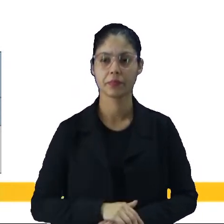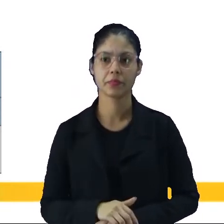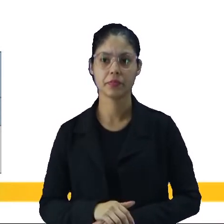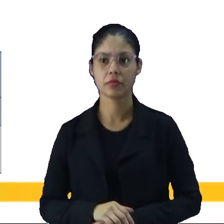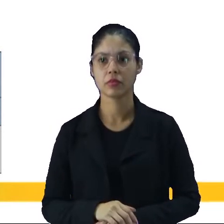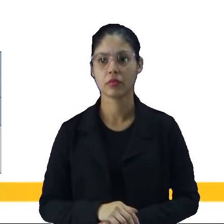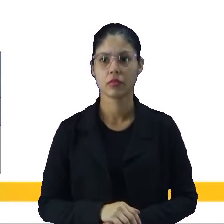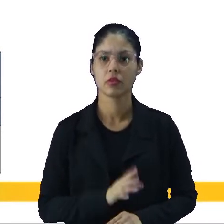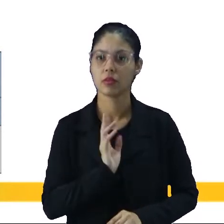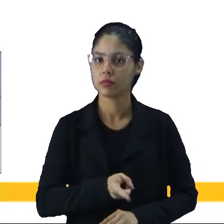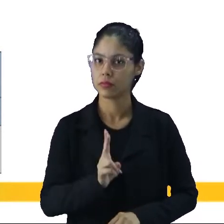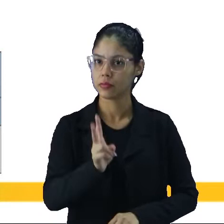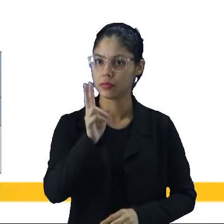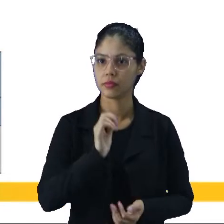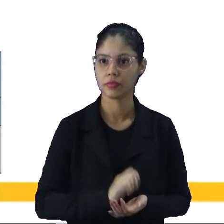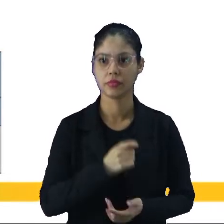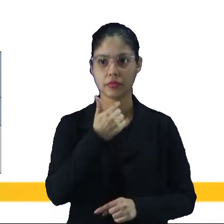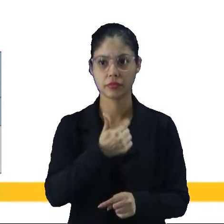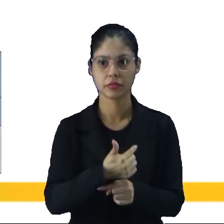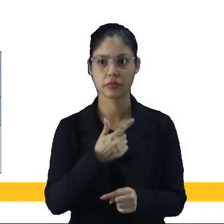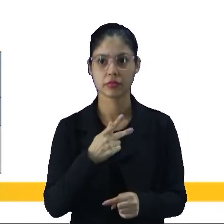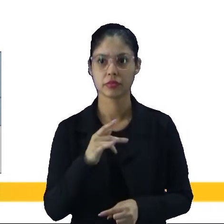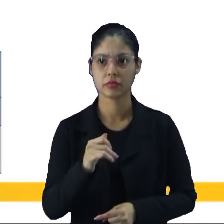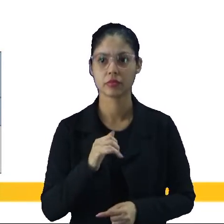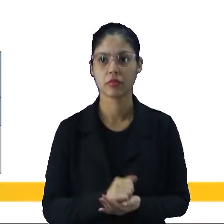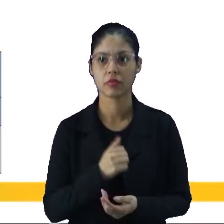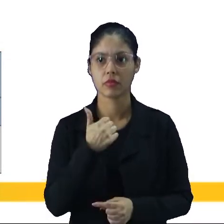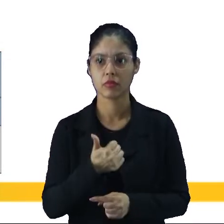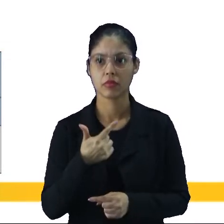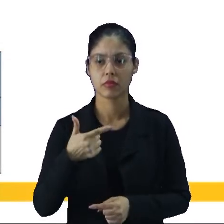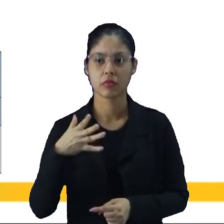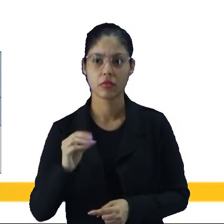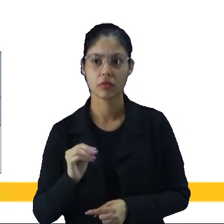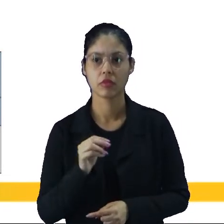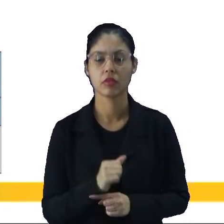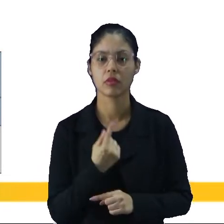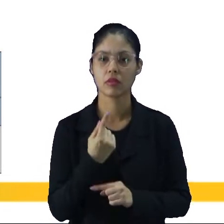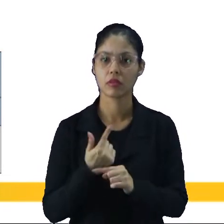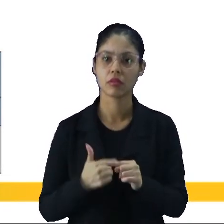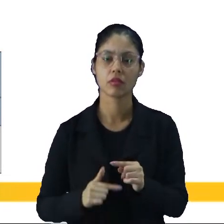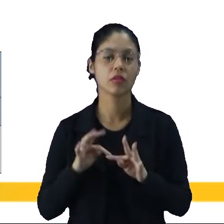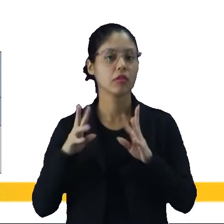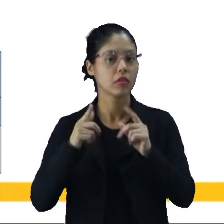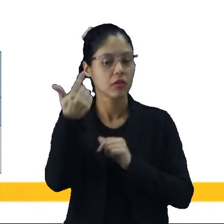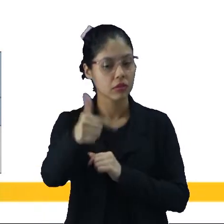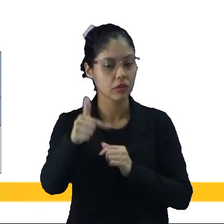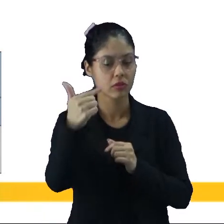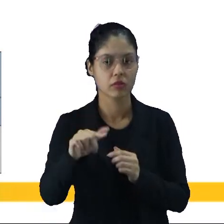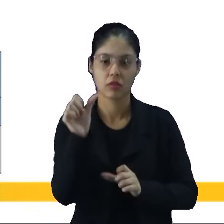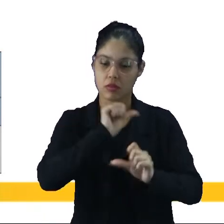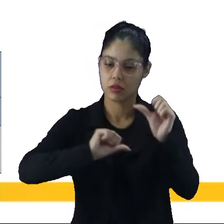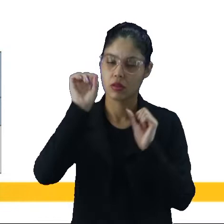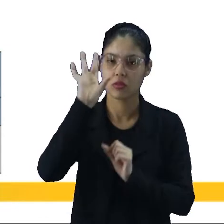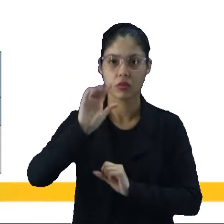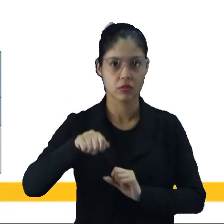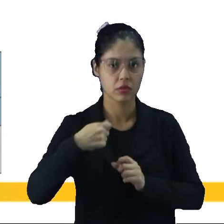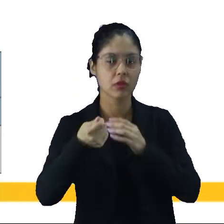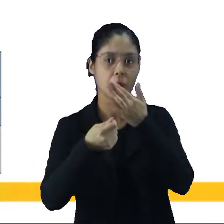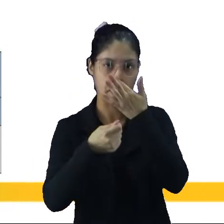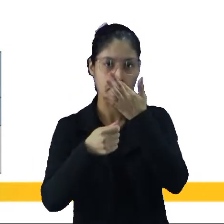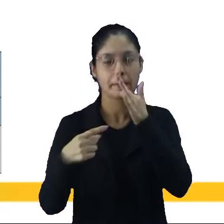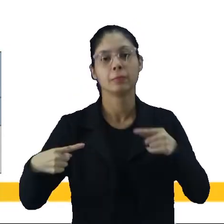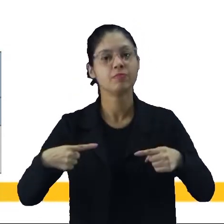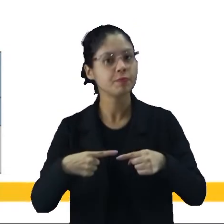tá? E aí vai, 2π sobre 3 é 120 graus, menos meio, então isso aqui vai praticamente repetindo, mudando só os sinais